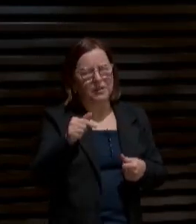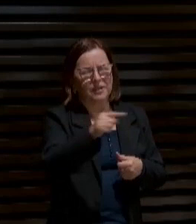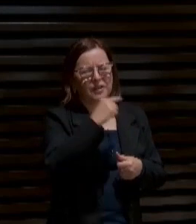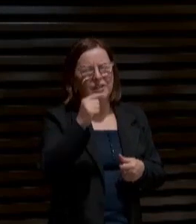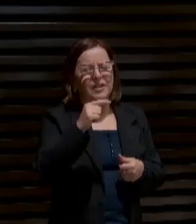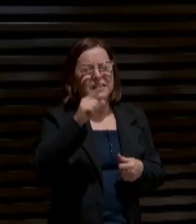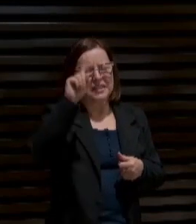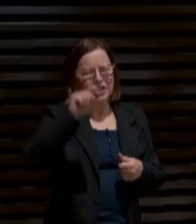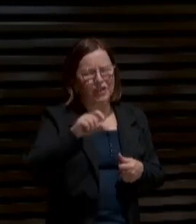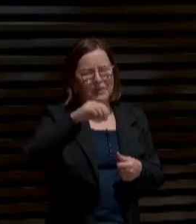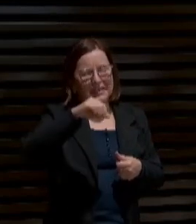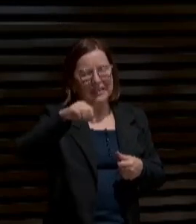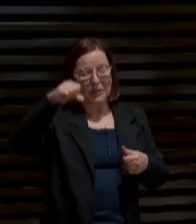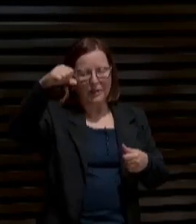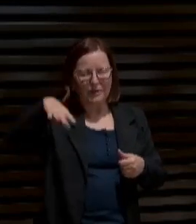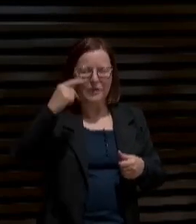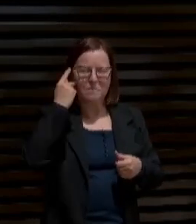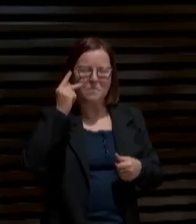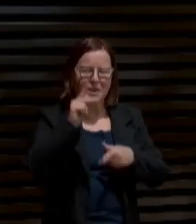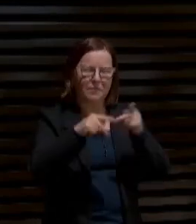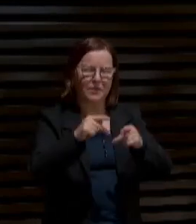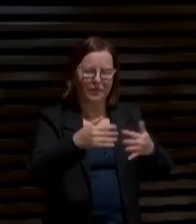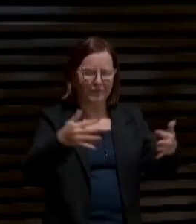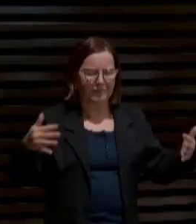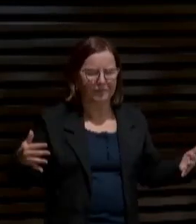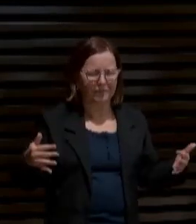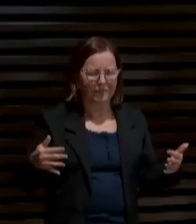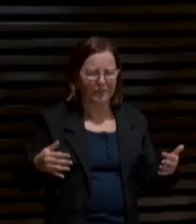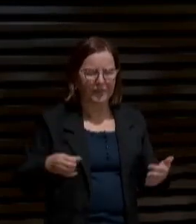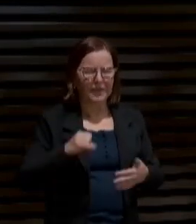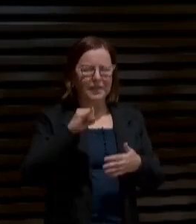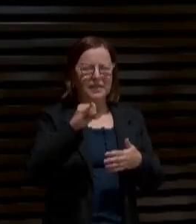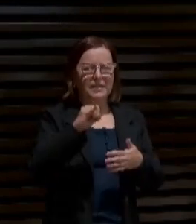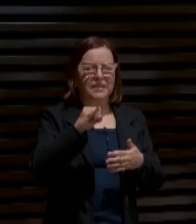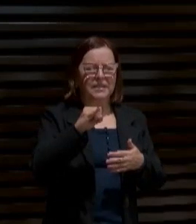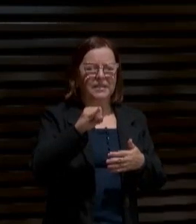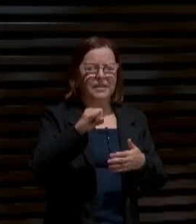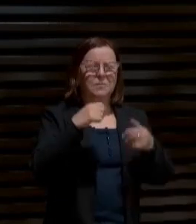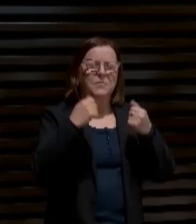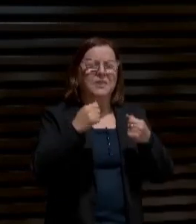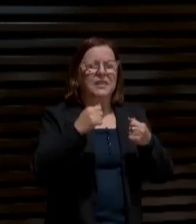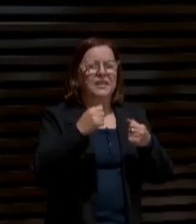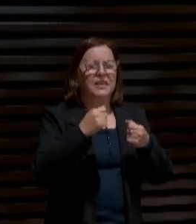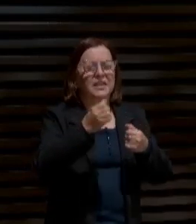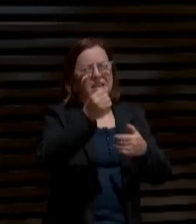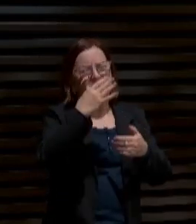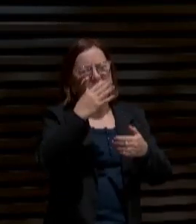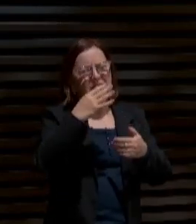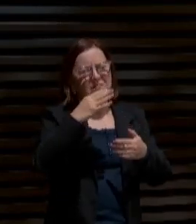que estão ao nosso lado e se precisa ser mudado alguma coisa precisa revelar algo pecado o senhor que nós temos